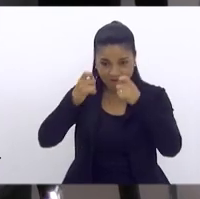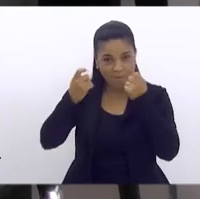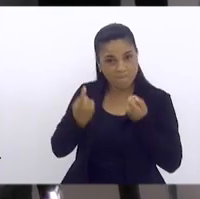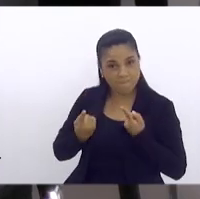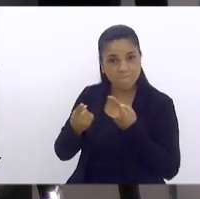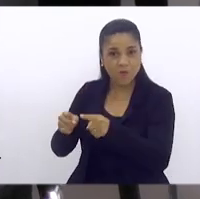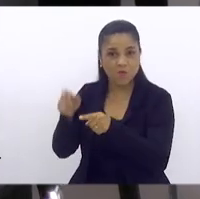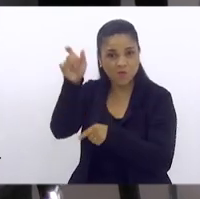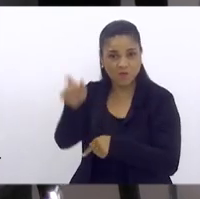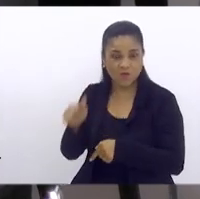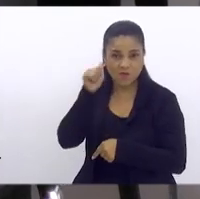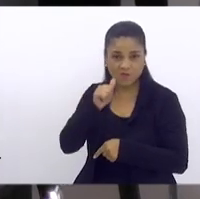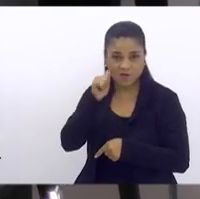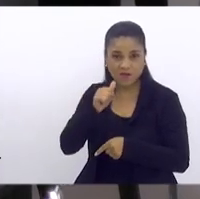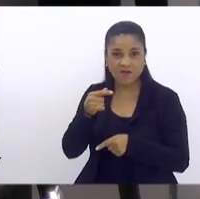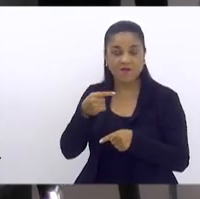foram